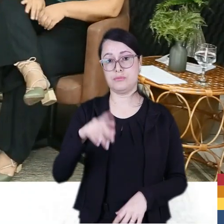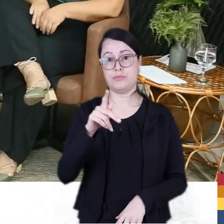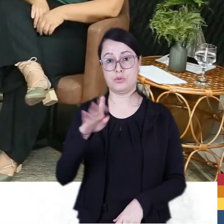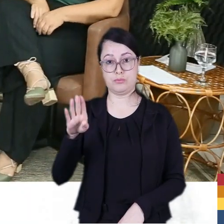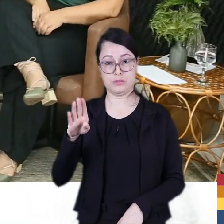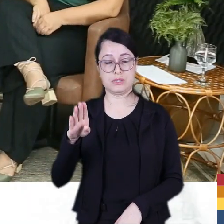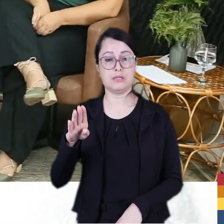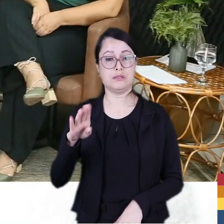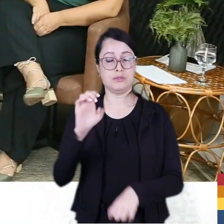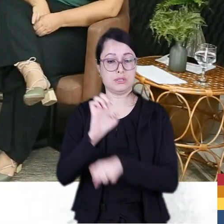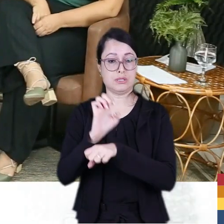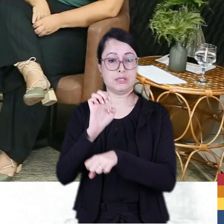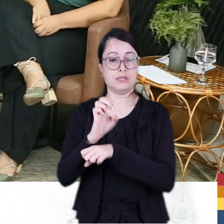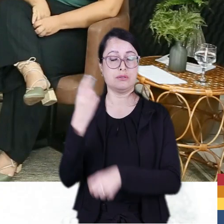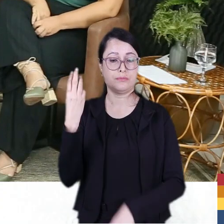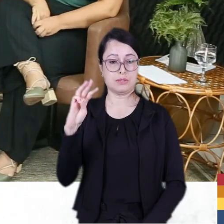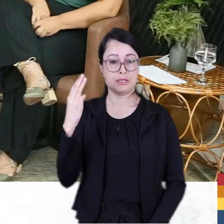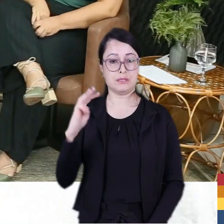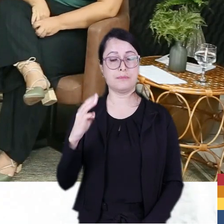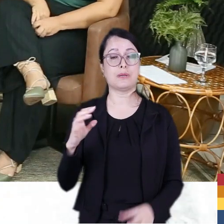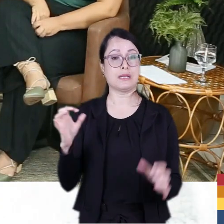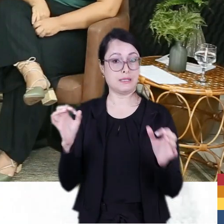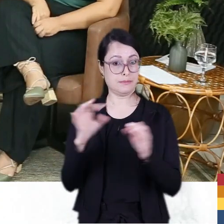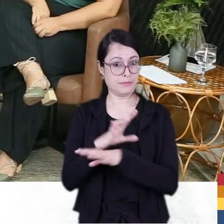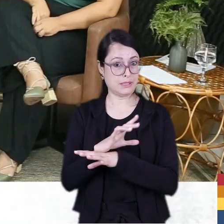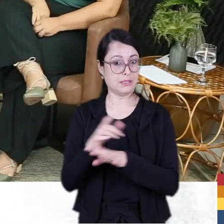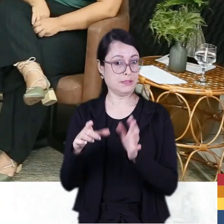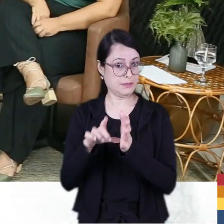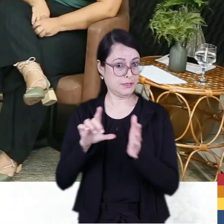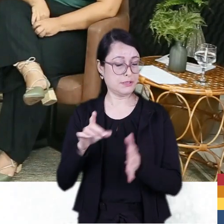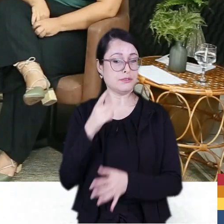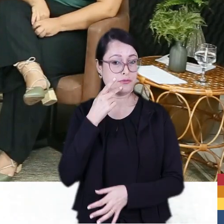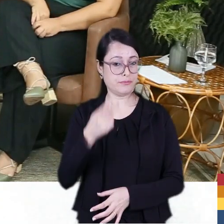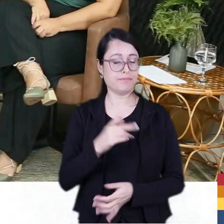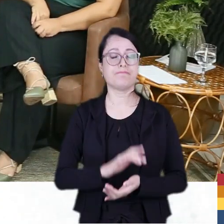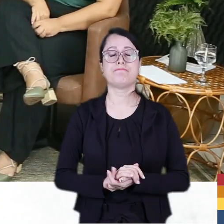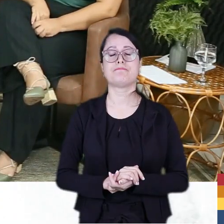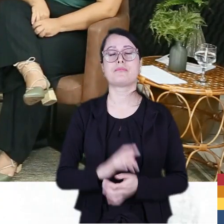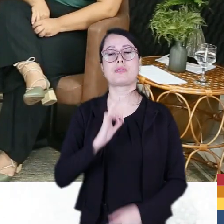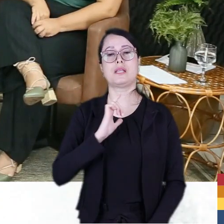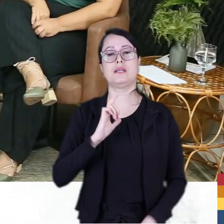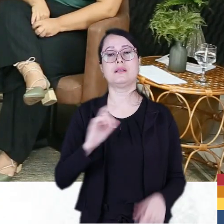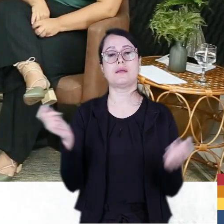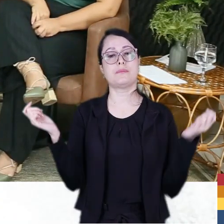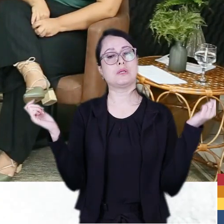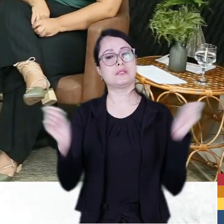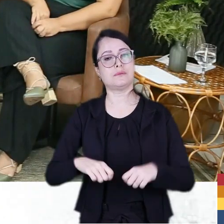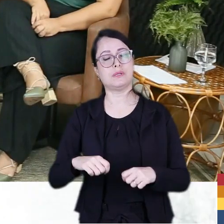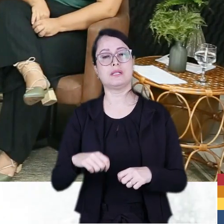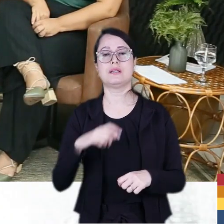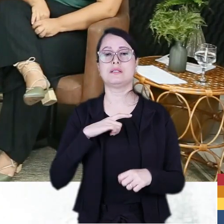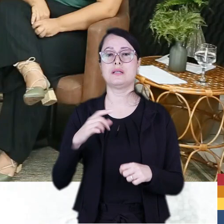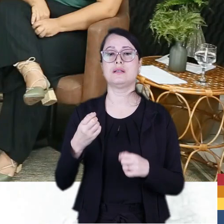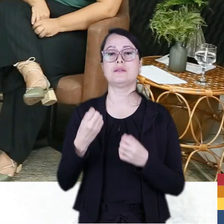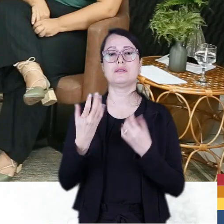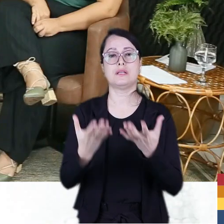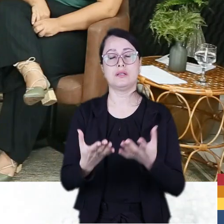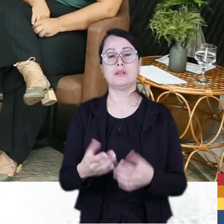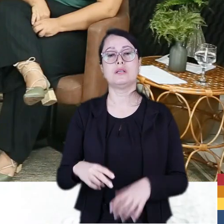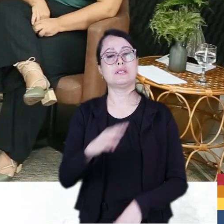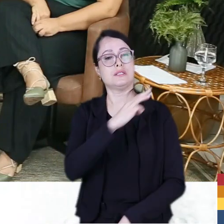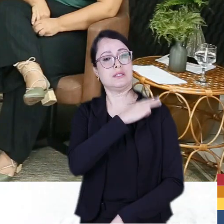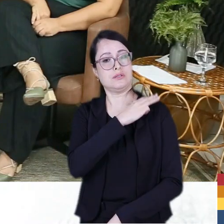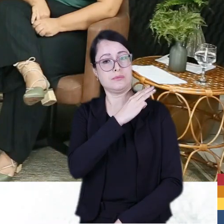tecnológica na rede pública de ensino do Maranhão para nós finalizarmos nossa fala só para ilustrar então nós temos